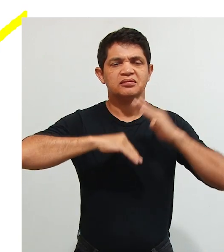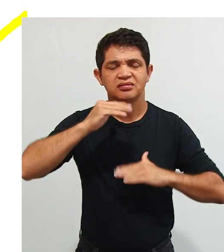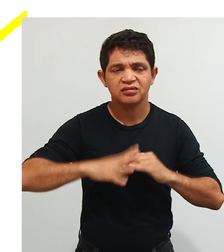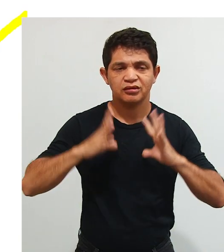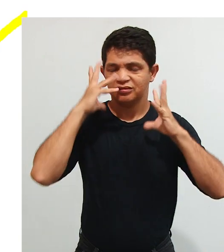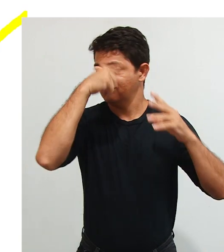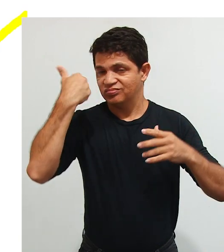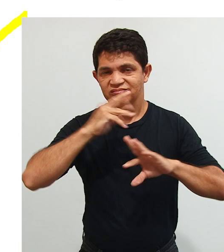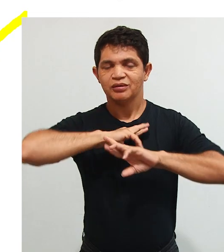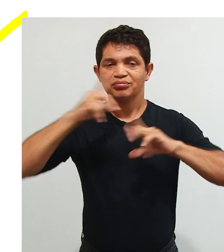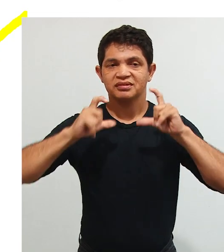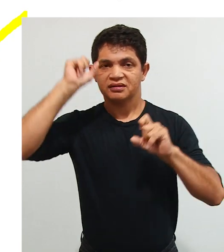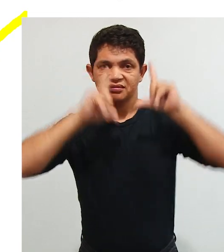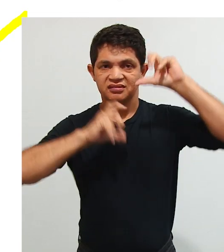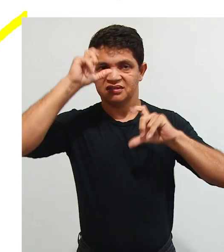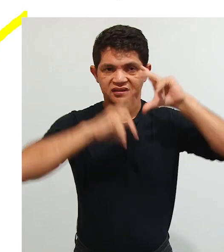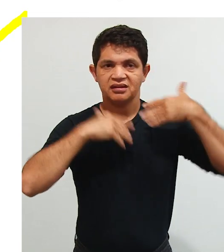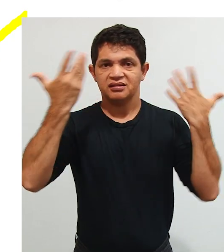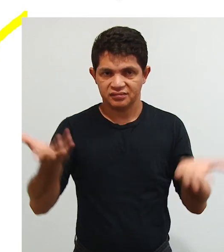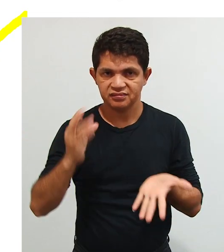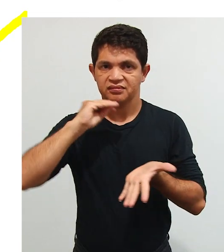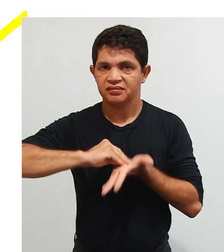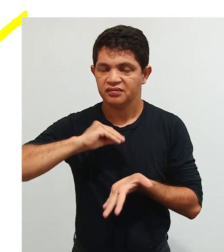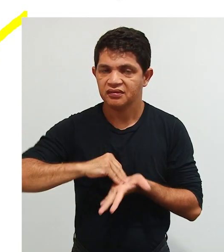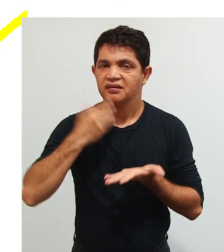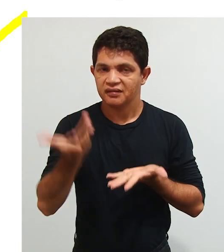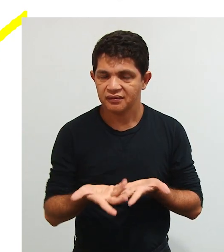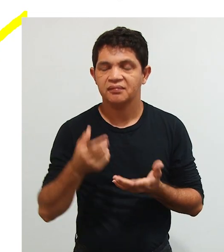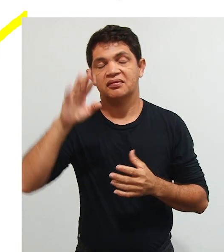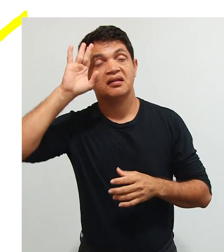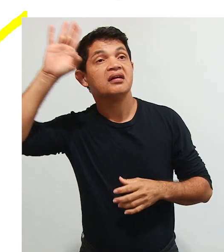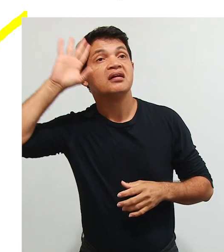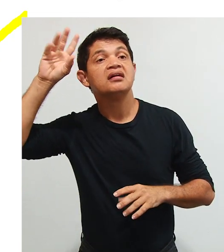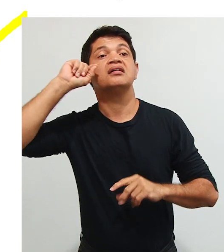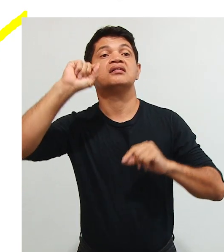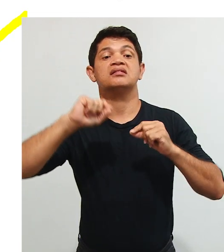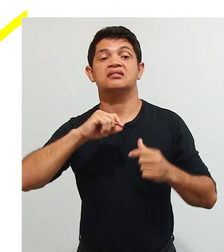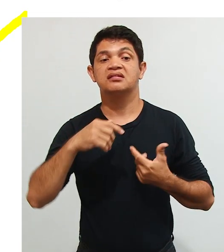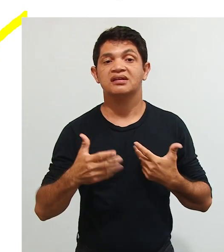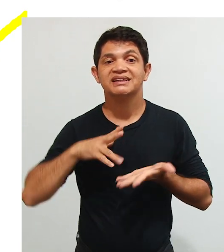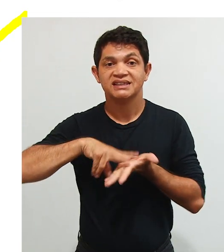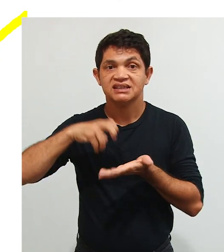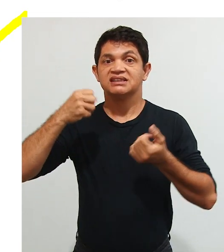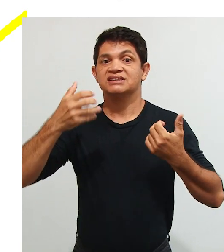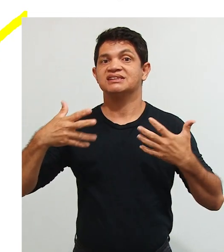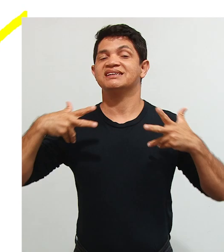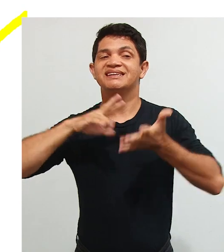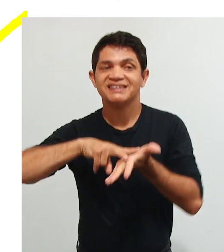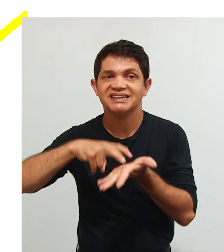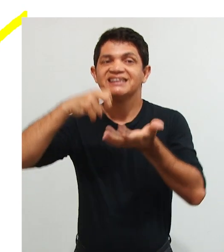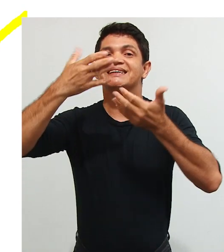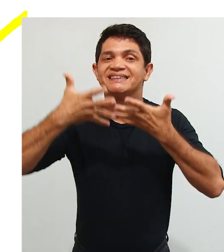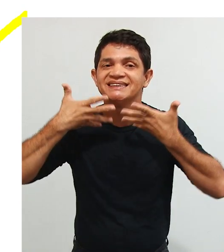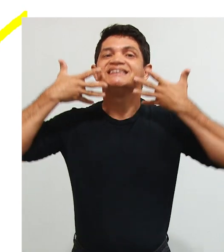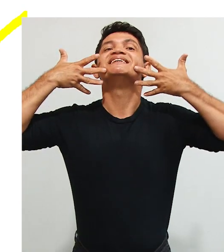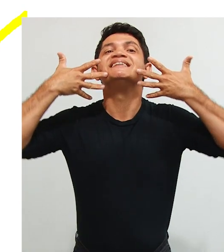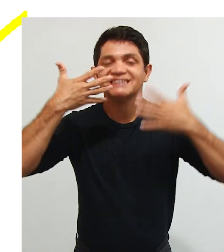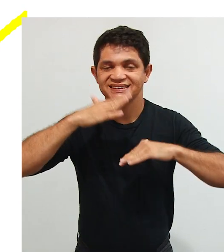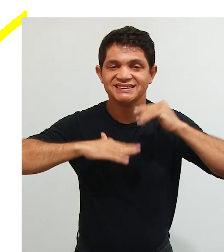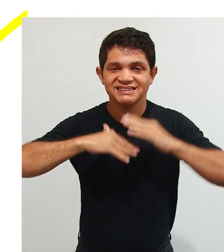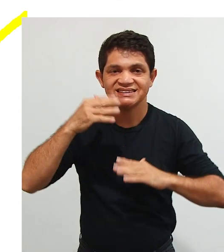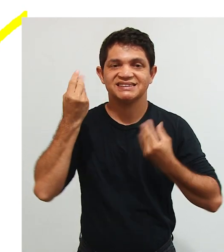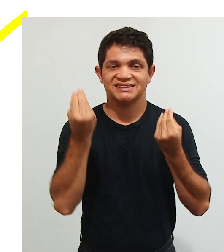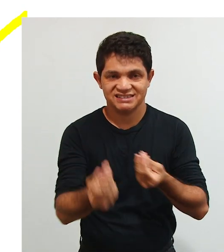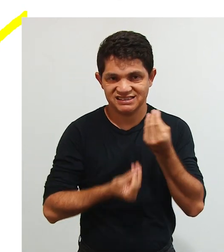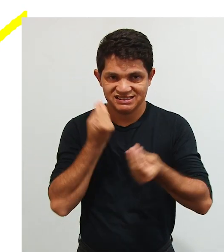ou surpresa. E eu trouxe aqui uma imagem daquele filme Divertidamente. Não sei se vocês já